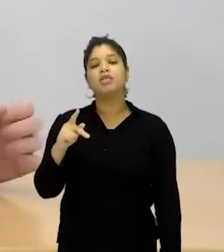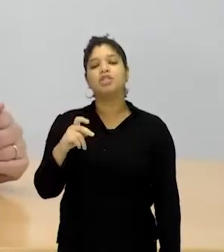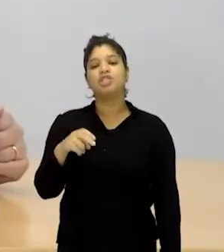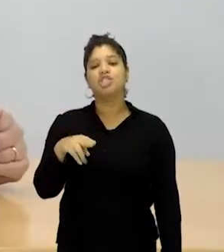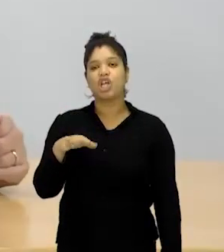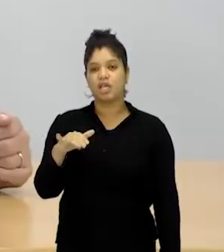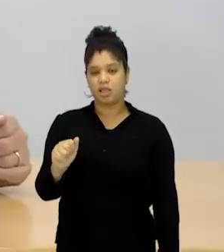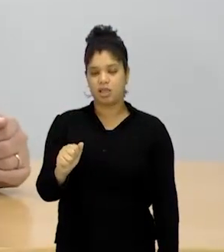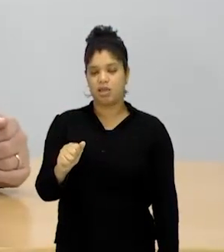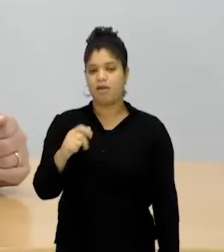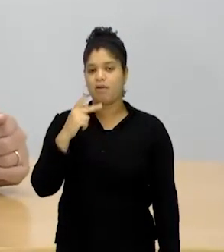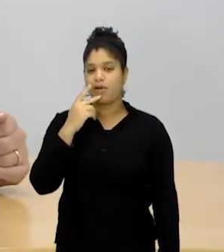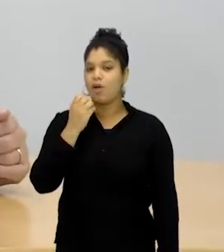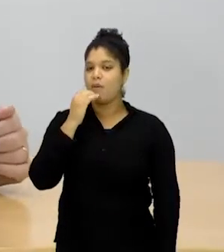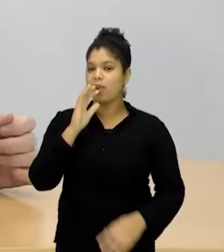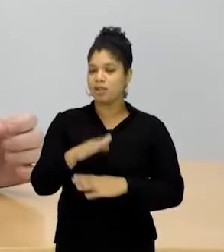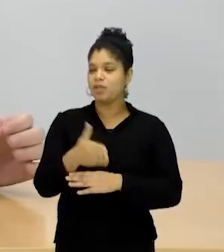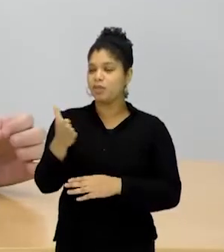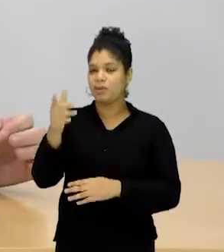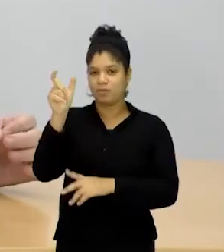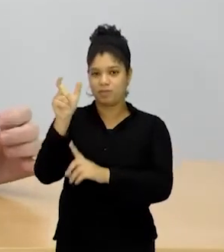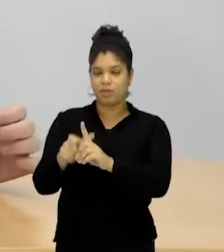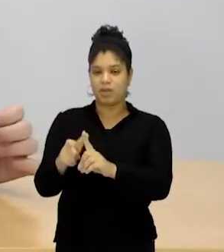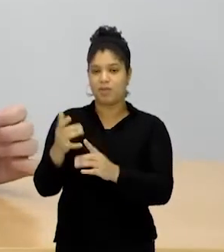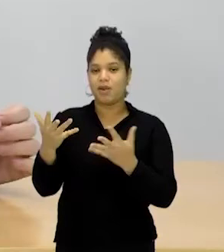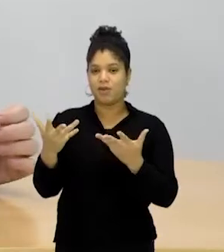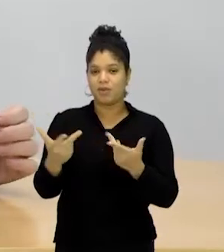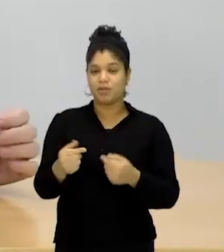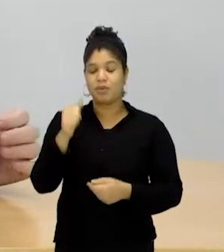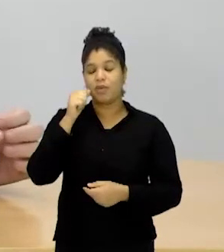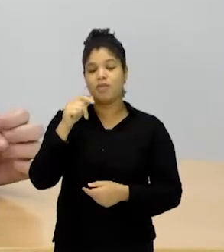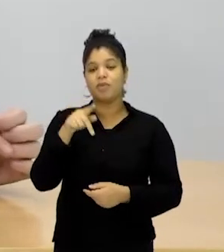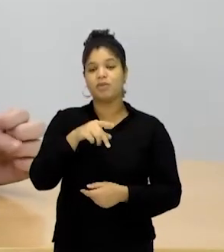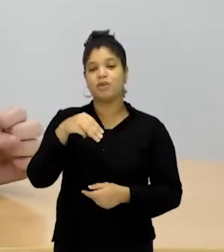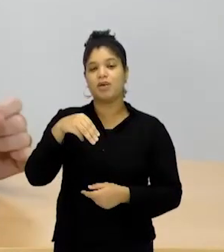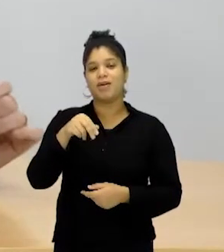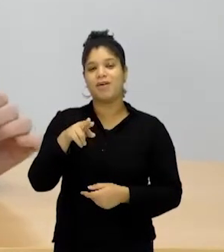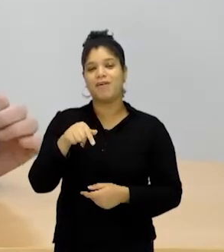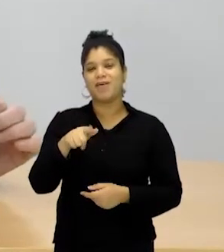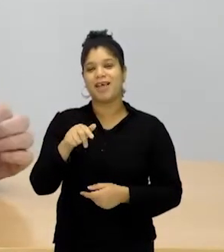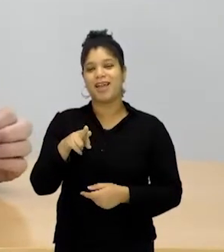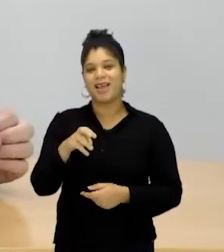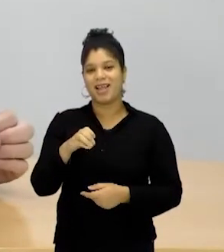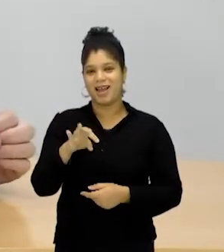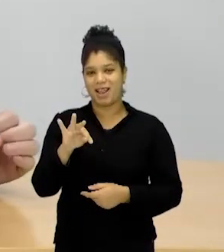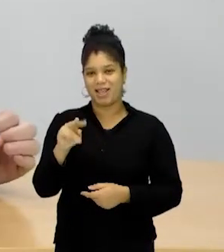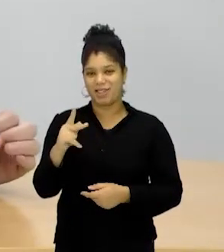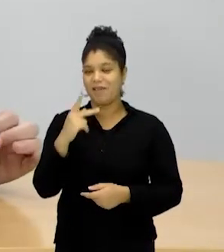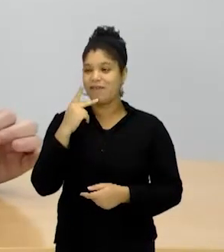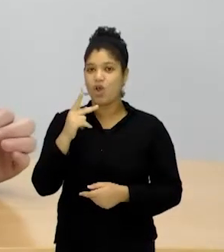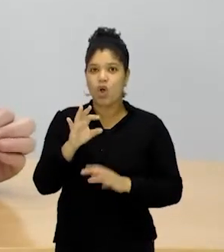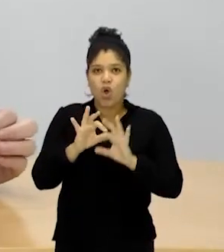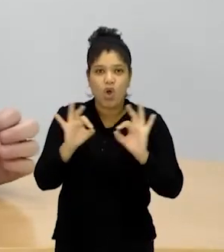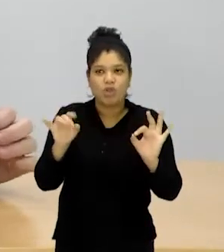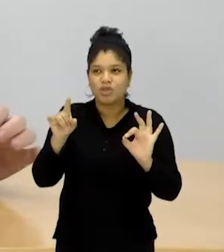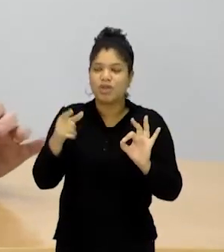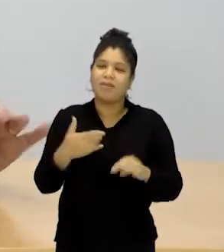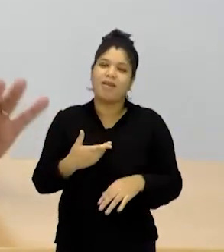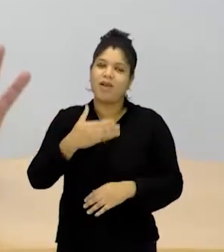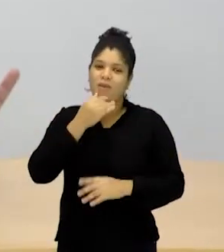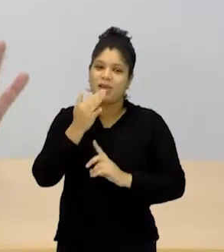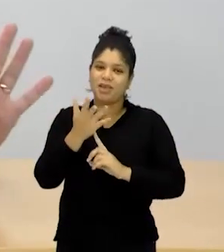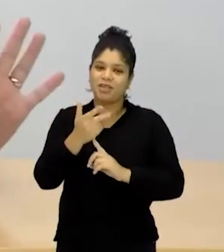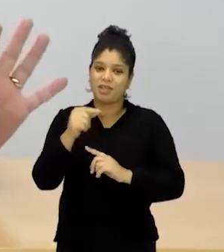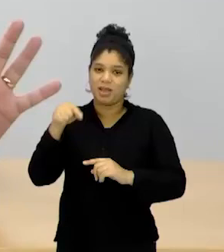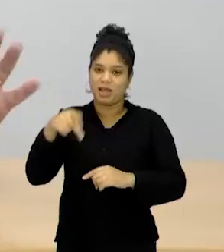para esse maravilhoso artista. A Pro Margarete coloca ótima participação desse artista tão querido de nossa